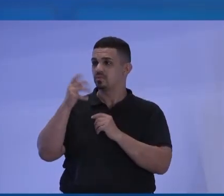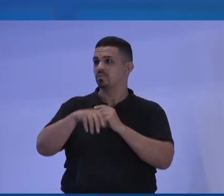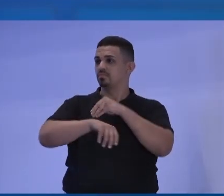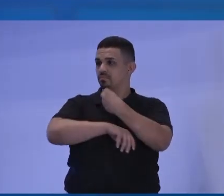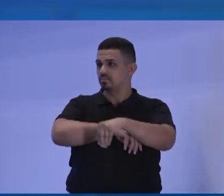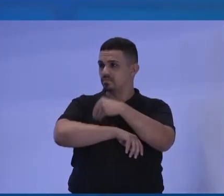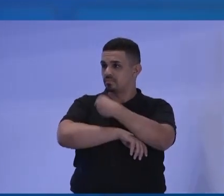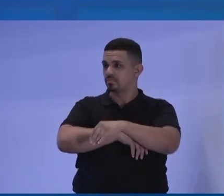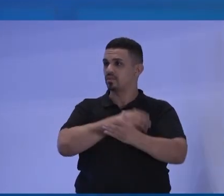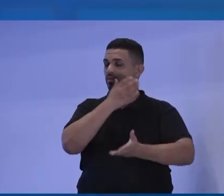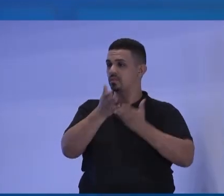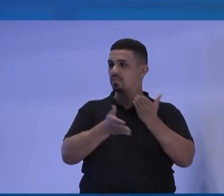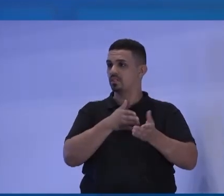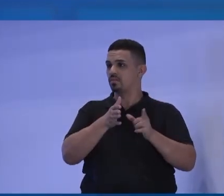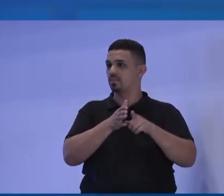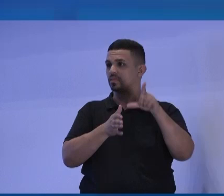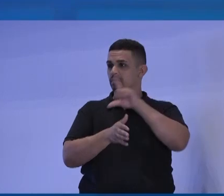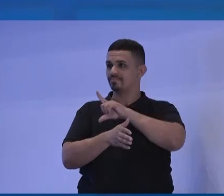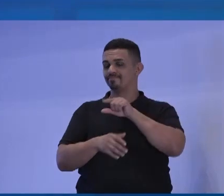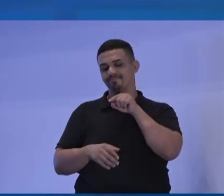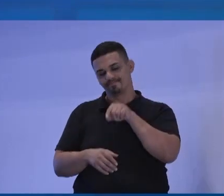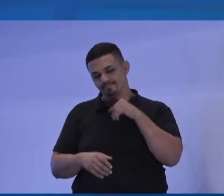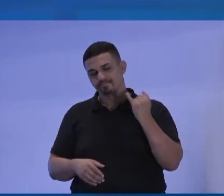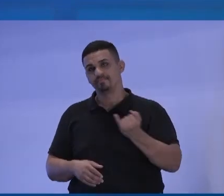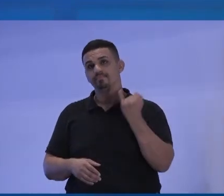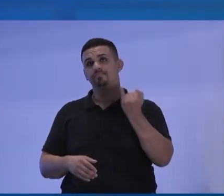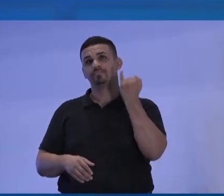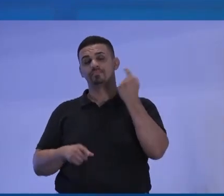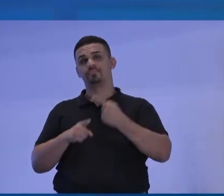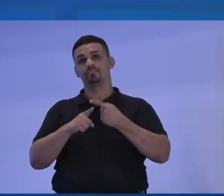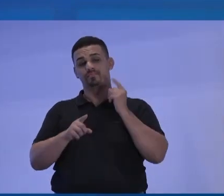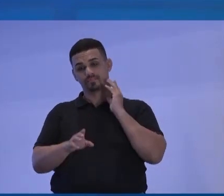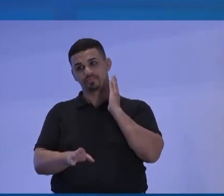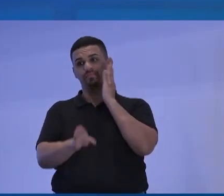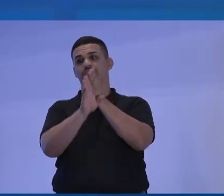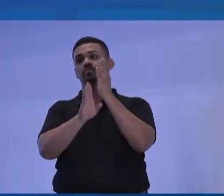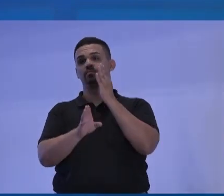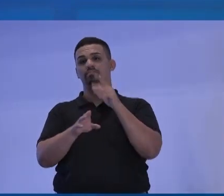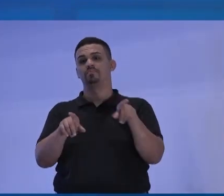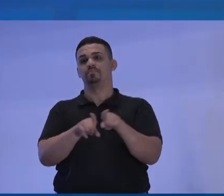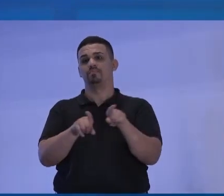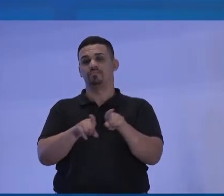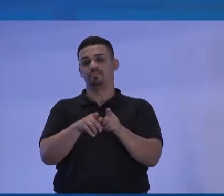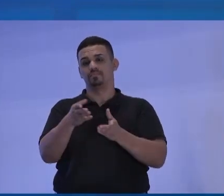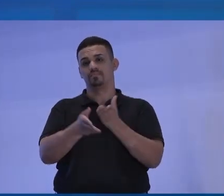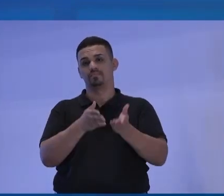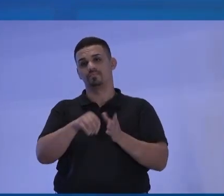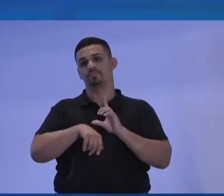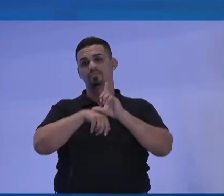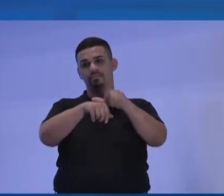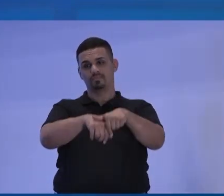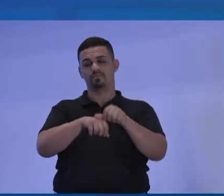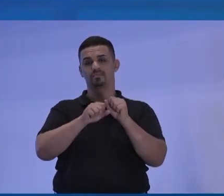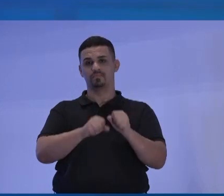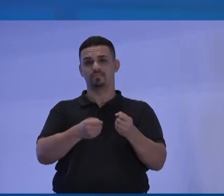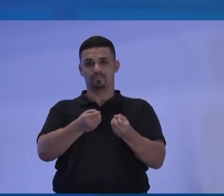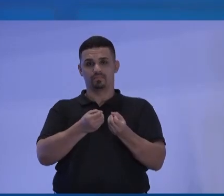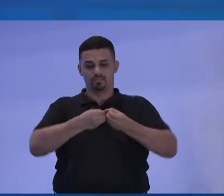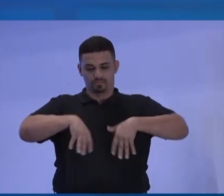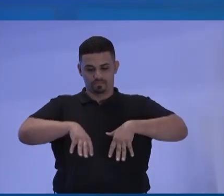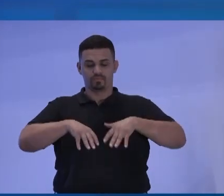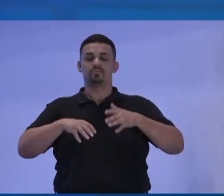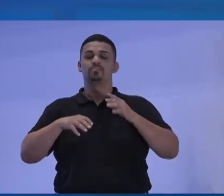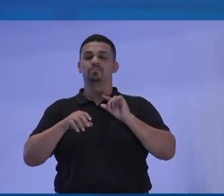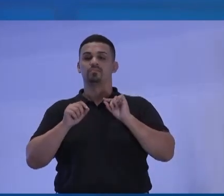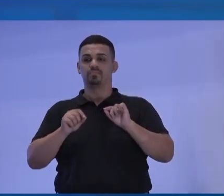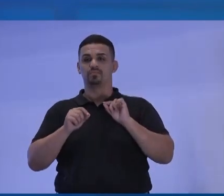tratamento precoce são primordiais, pois quando diagnosticada e tratada tardiamente, pode trazer graves